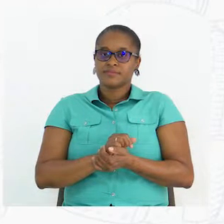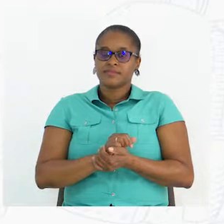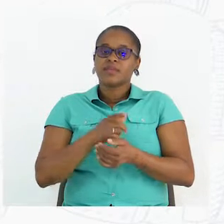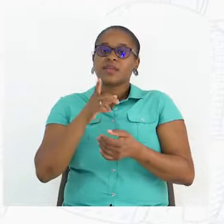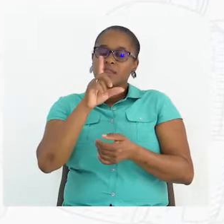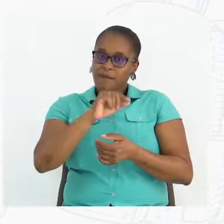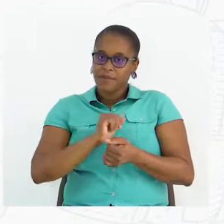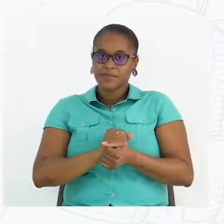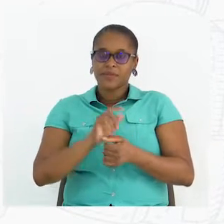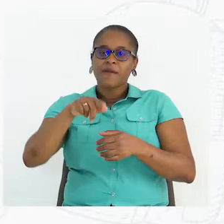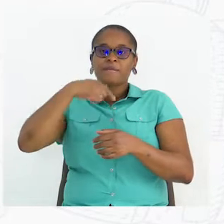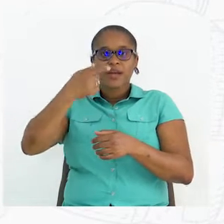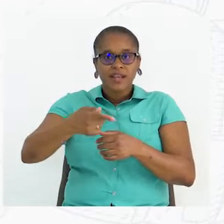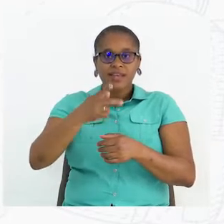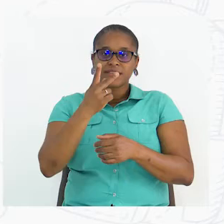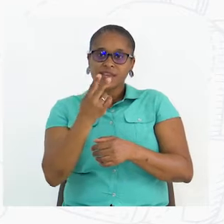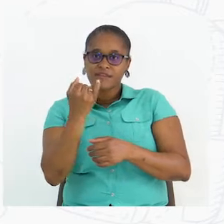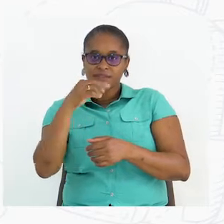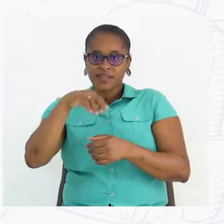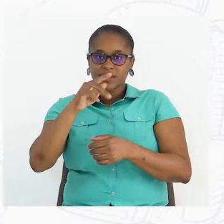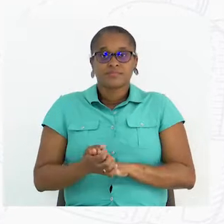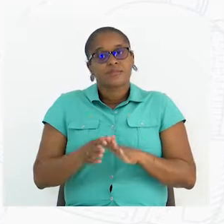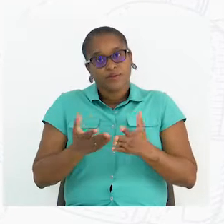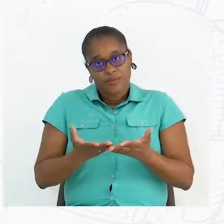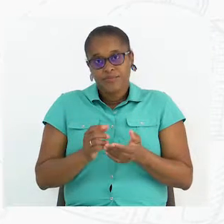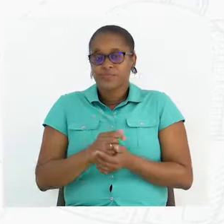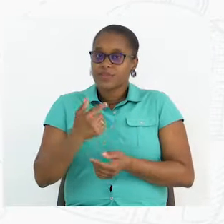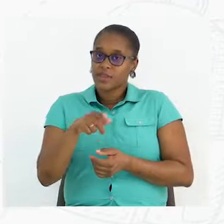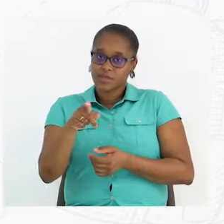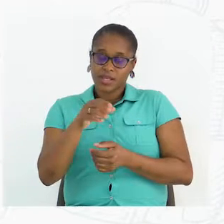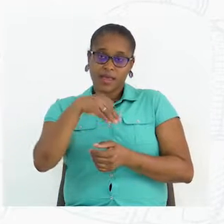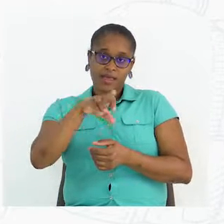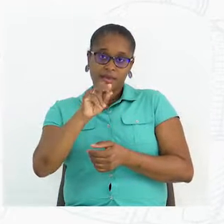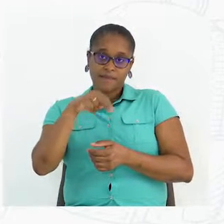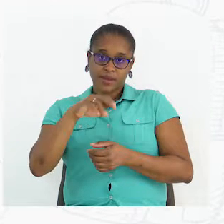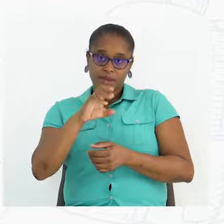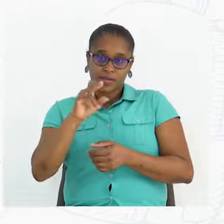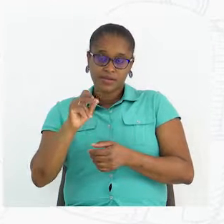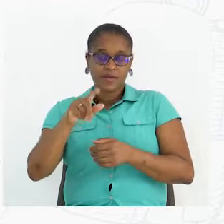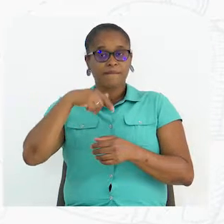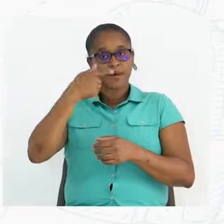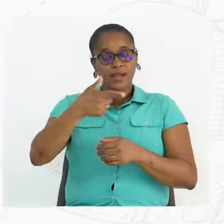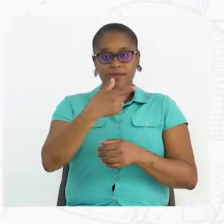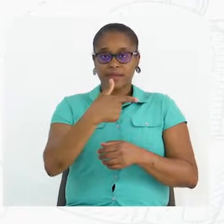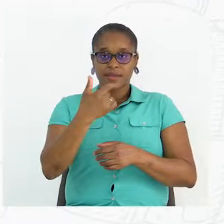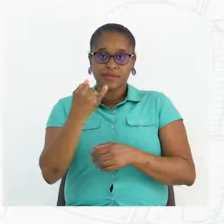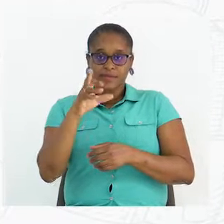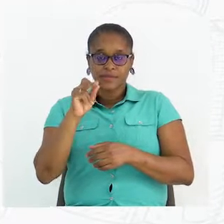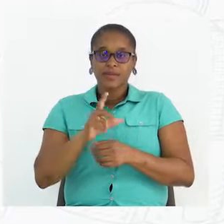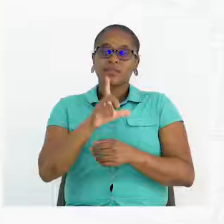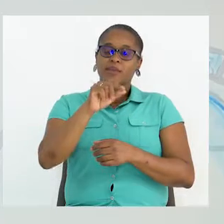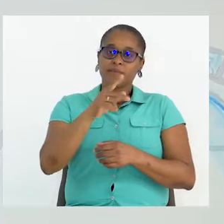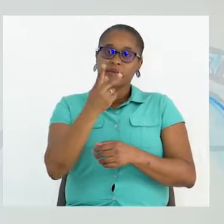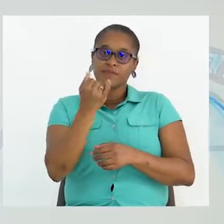E ainda, para além da vinheta e da tira, temos a prancha. Além da tira e da vinheta, temos a